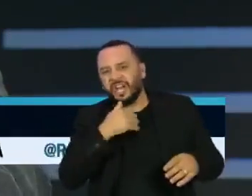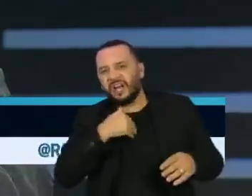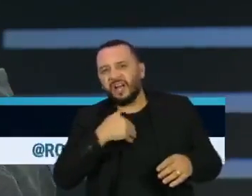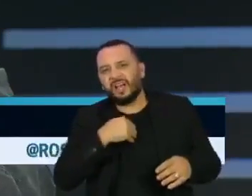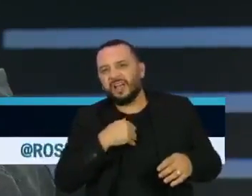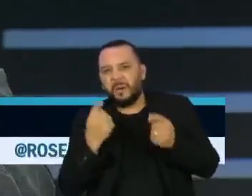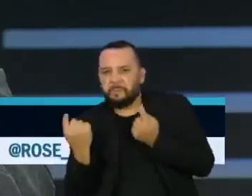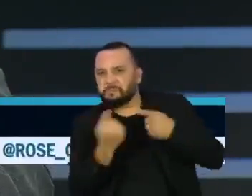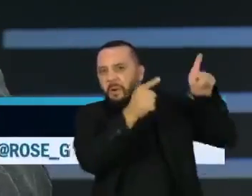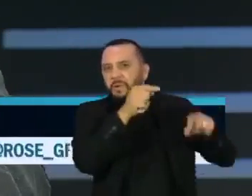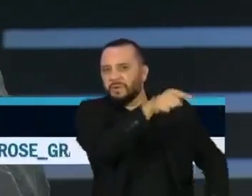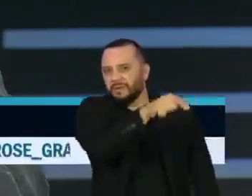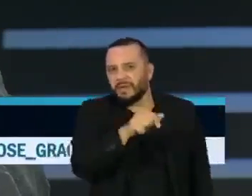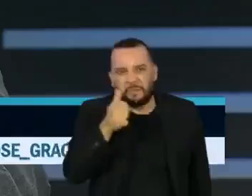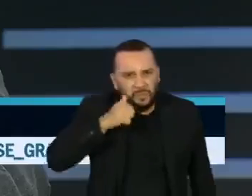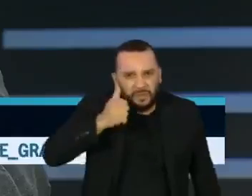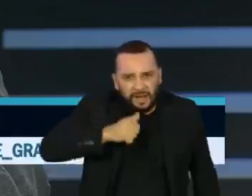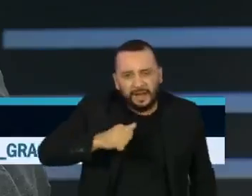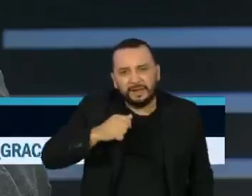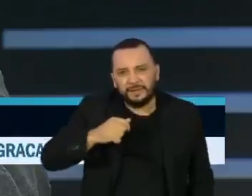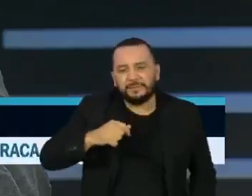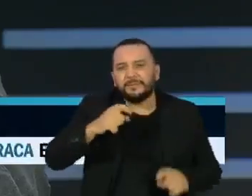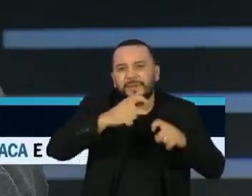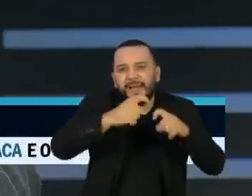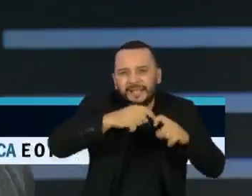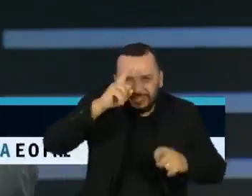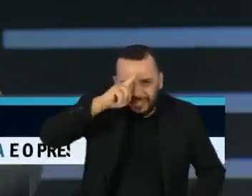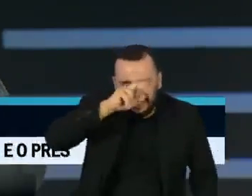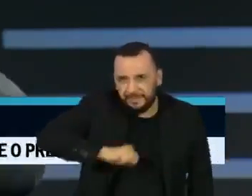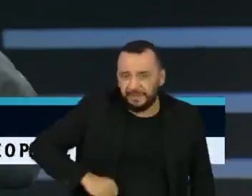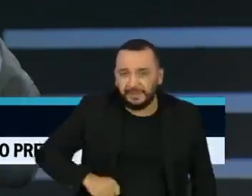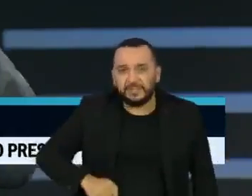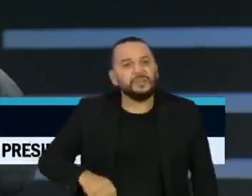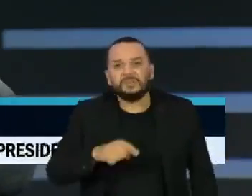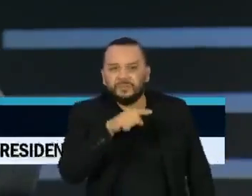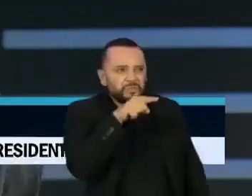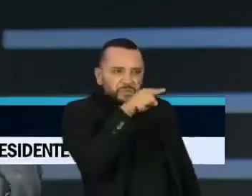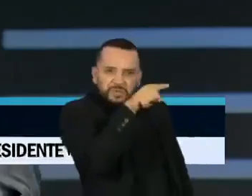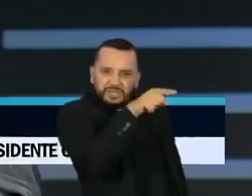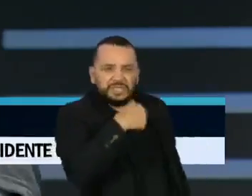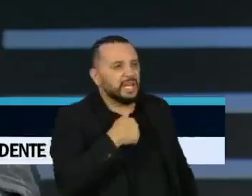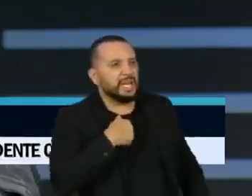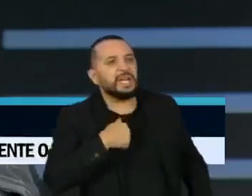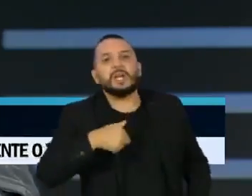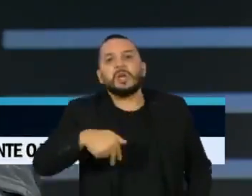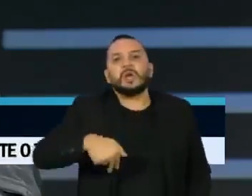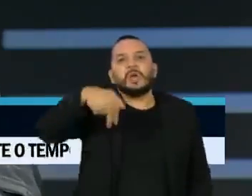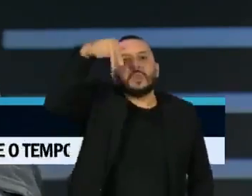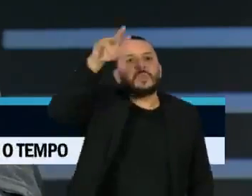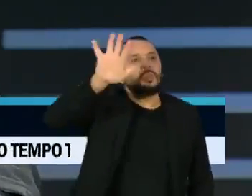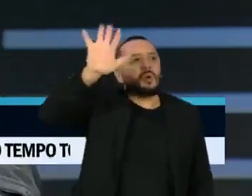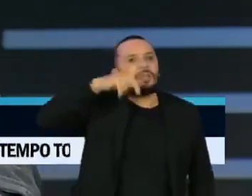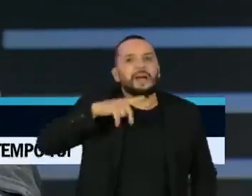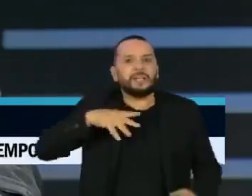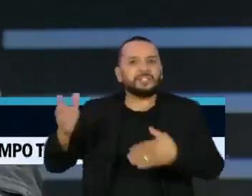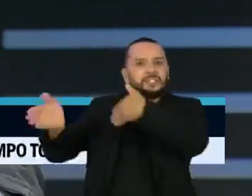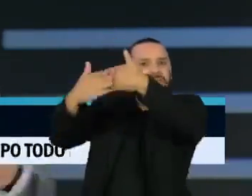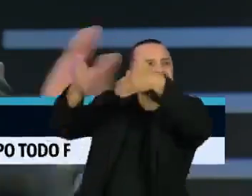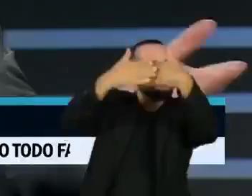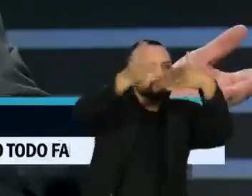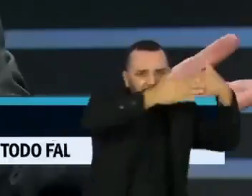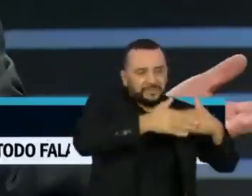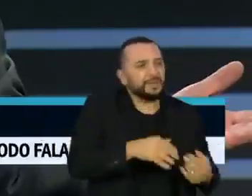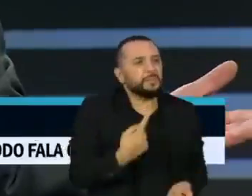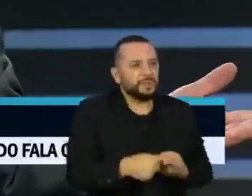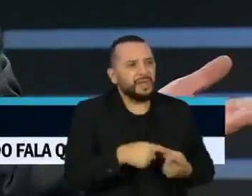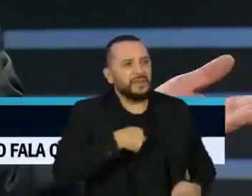vou só concluir dessa forma. No segundo encontro, disse a ela: a senhora não vai fazer lockdown no Nordeste, porque senão vai me F